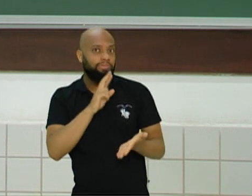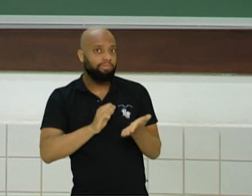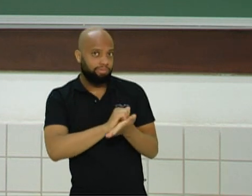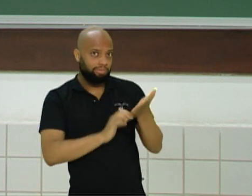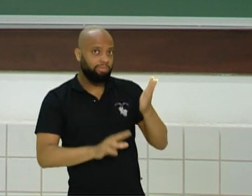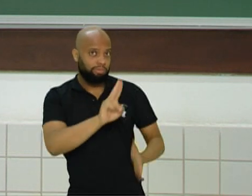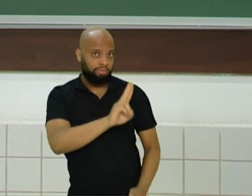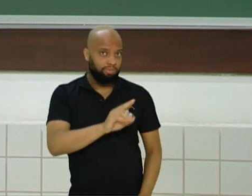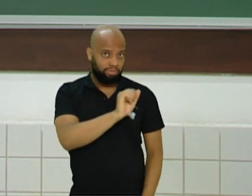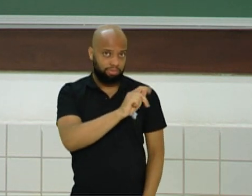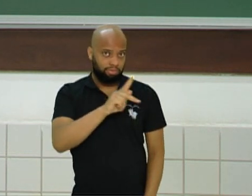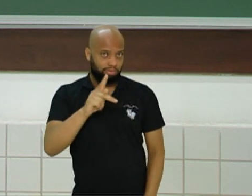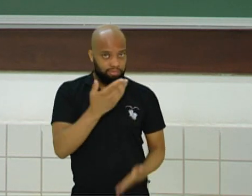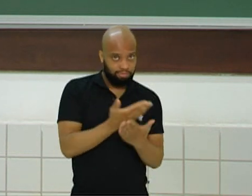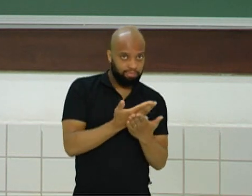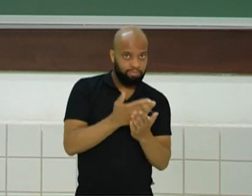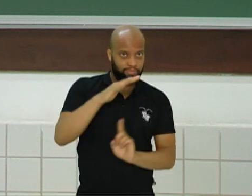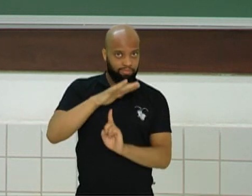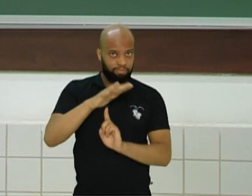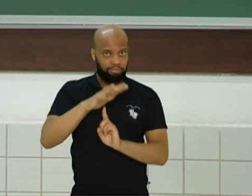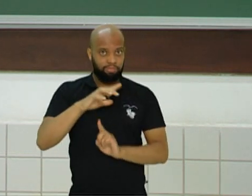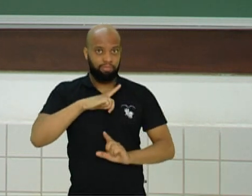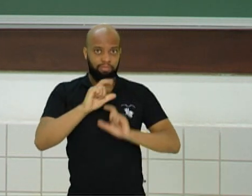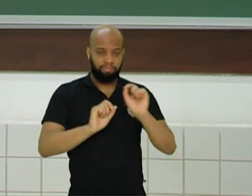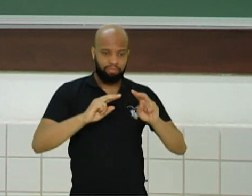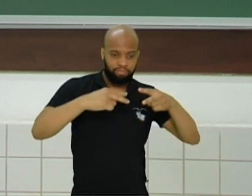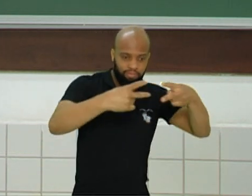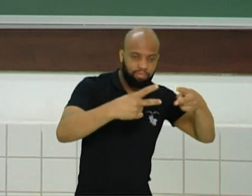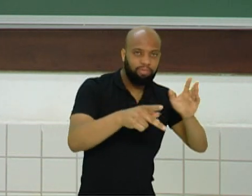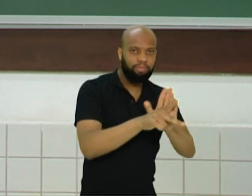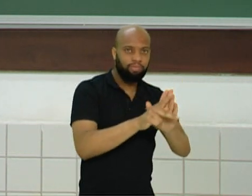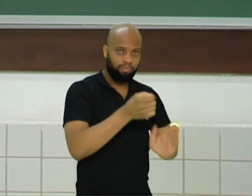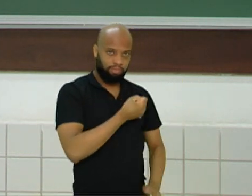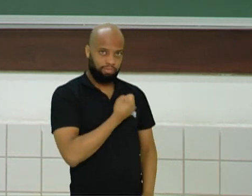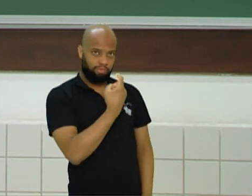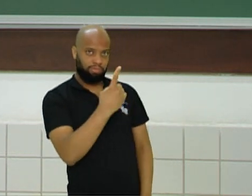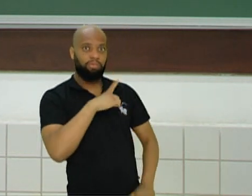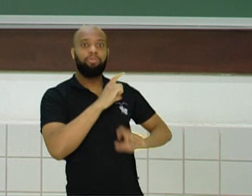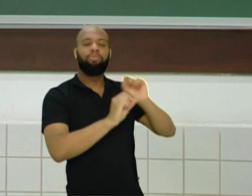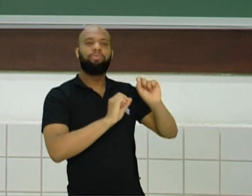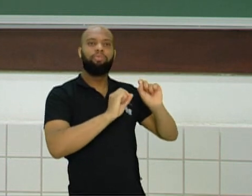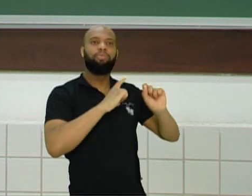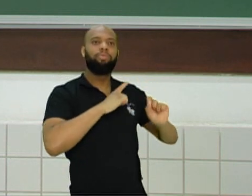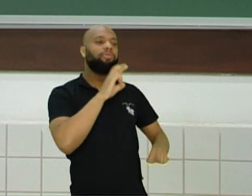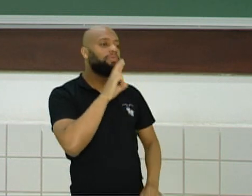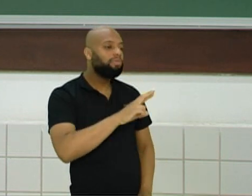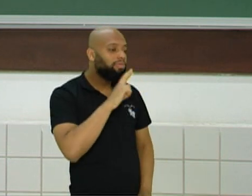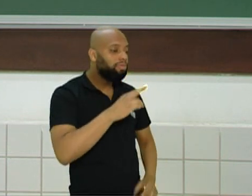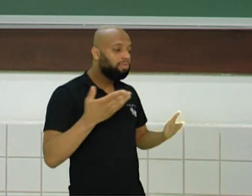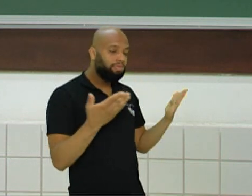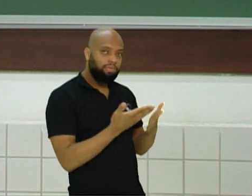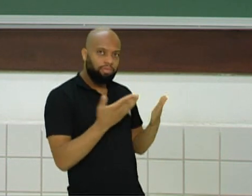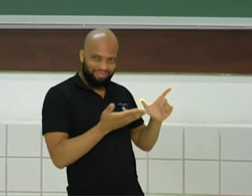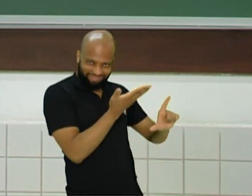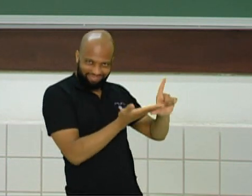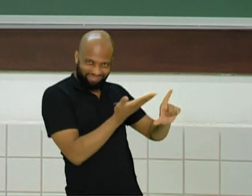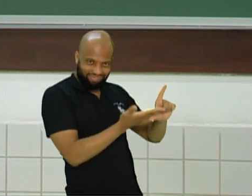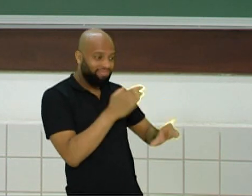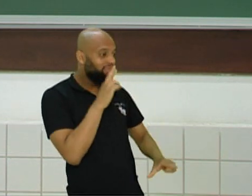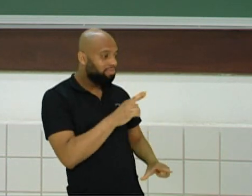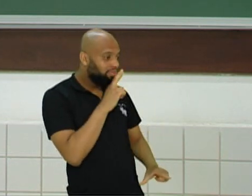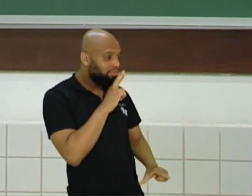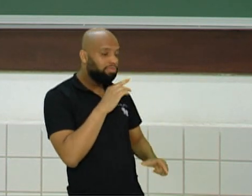pelo aplicativo Aula Paraná, clica no link número 1, preenche o formulário da aula de hoje e garante a